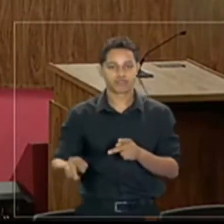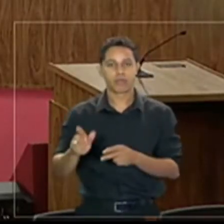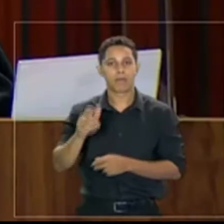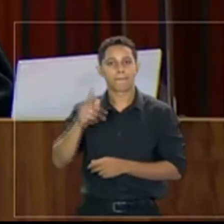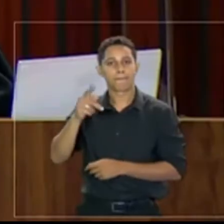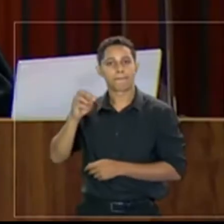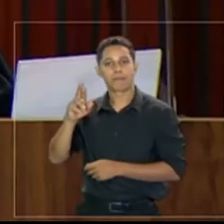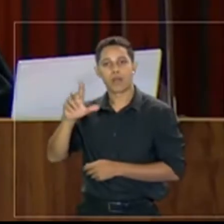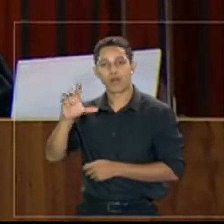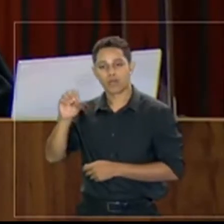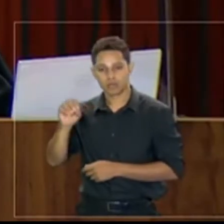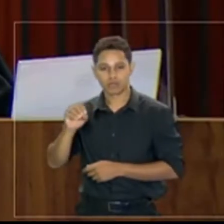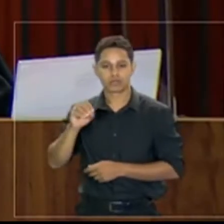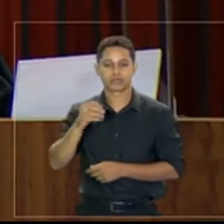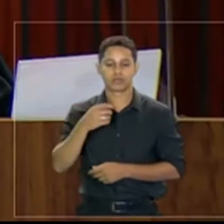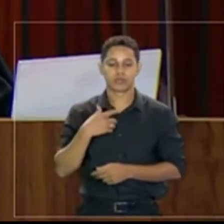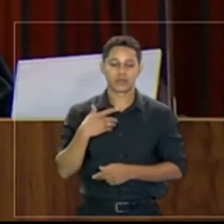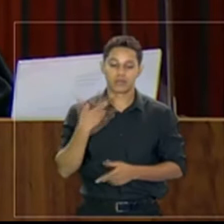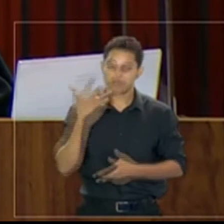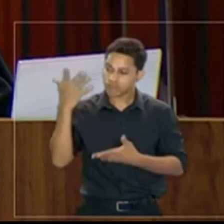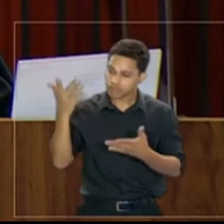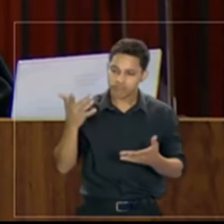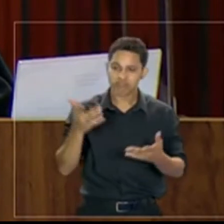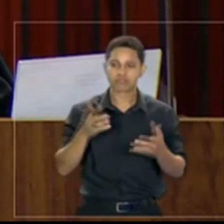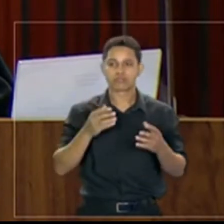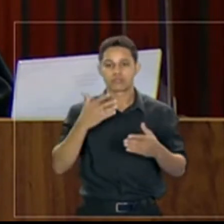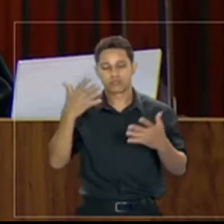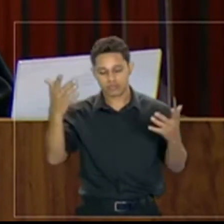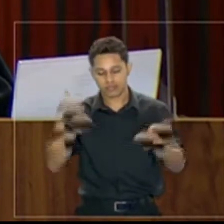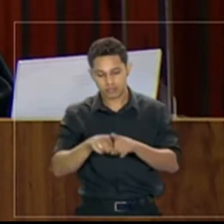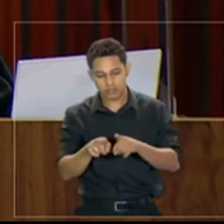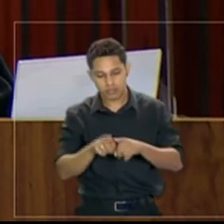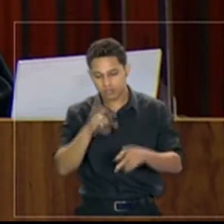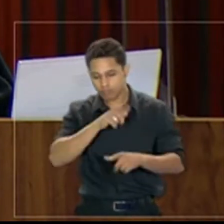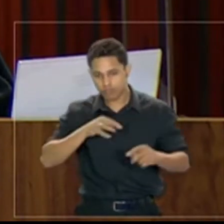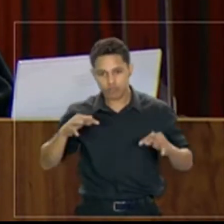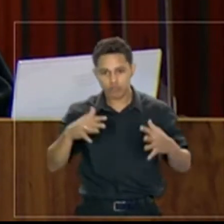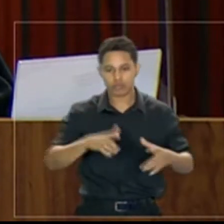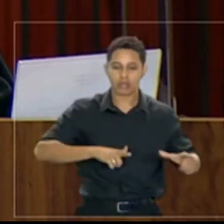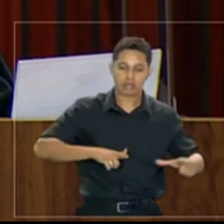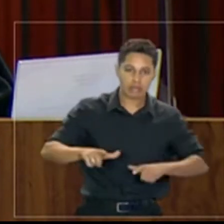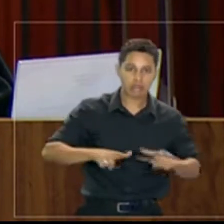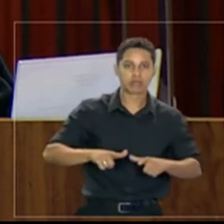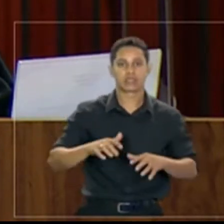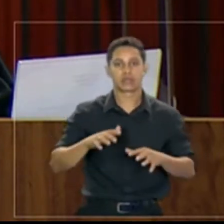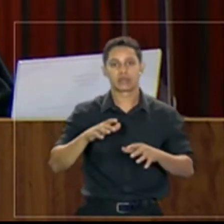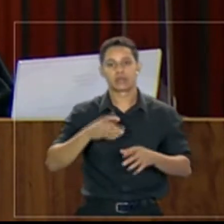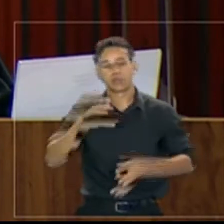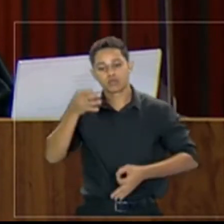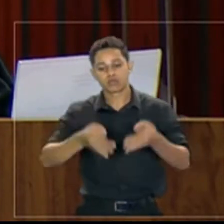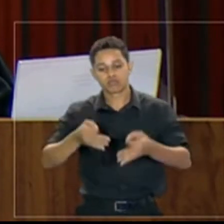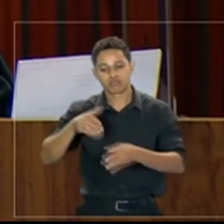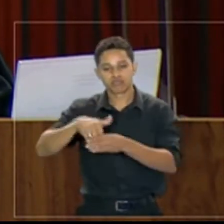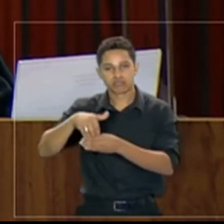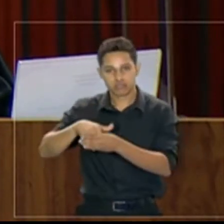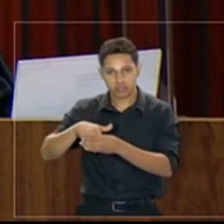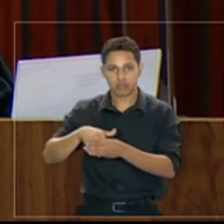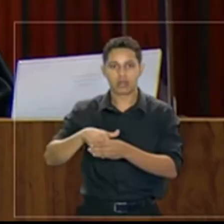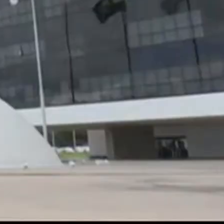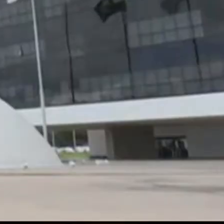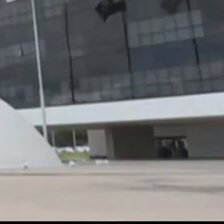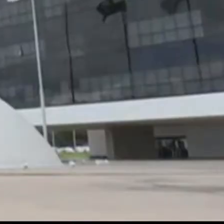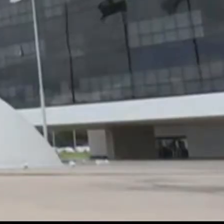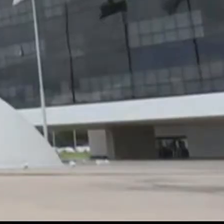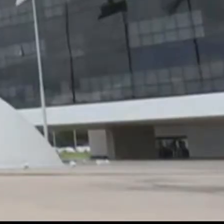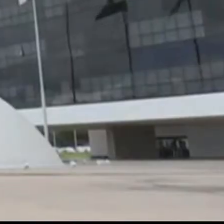a fazer os documentos também propõem que sejam repercutidos o material produzido pelo TSE com esse